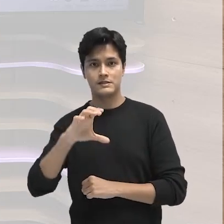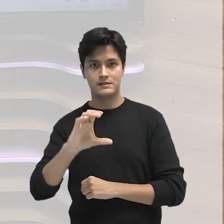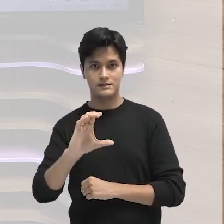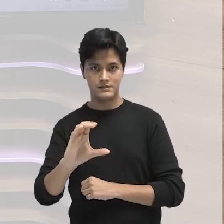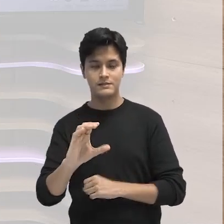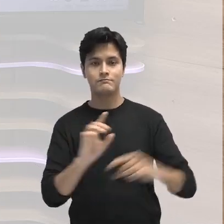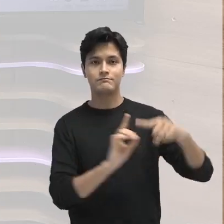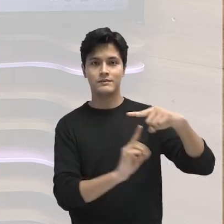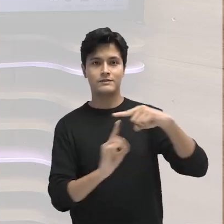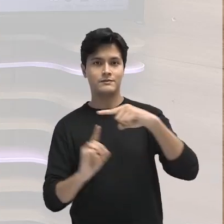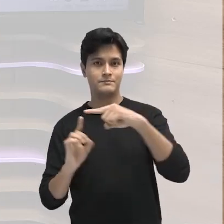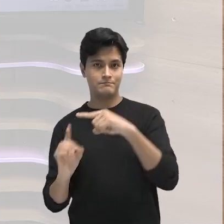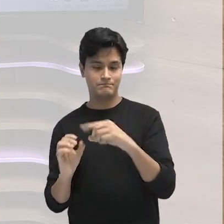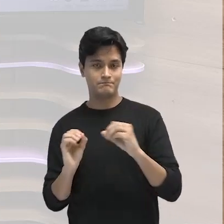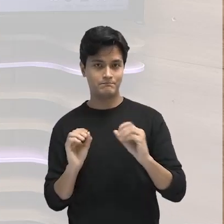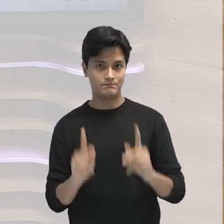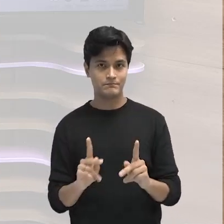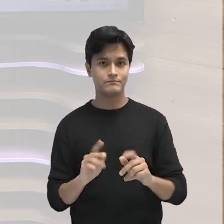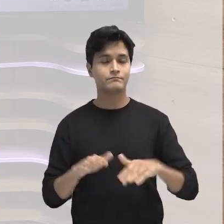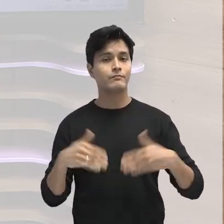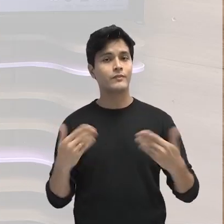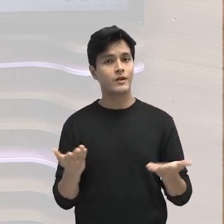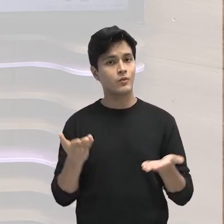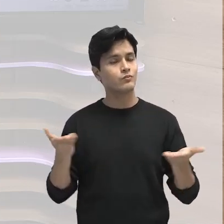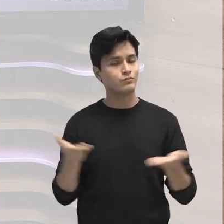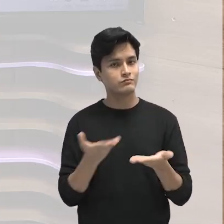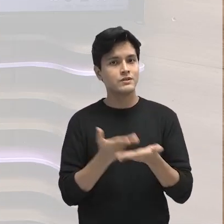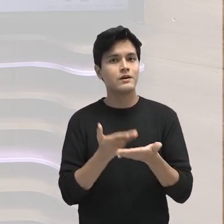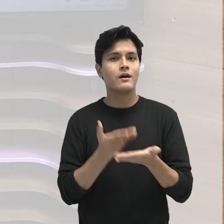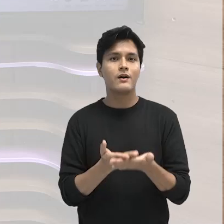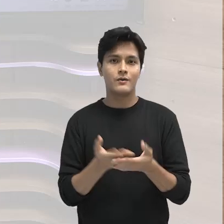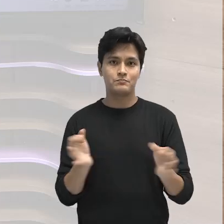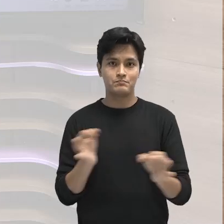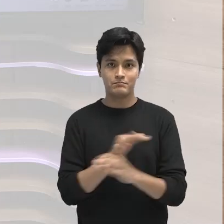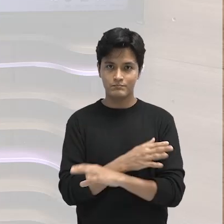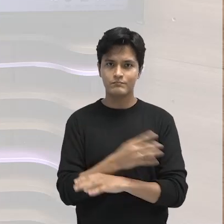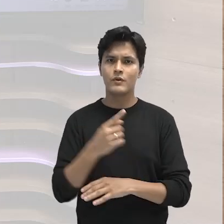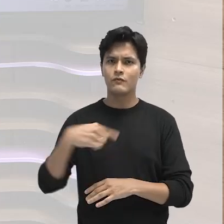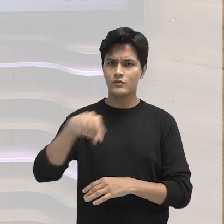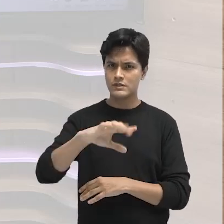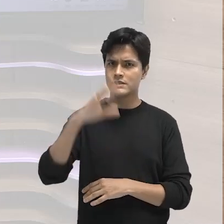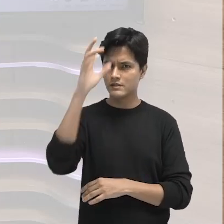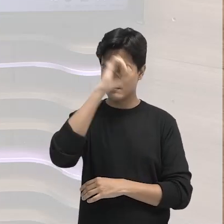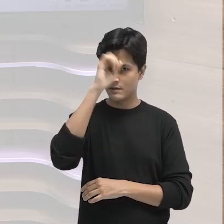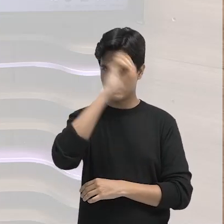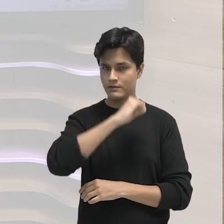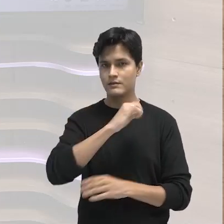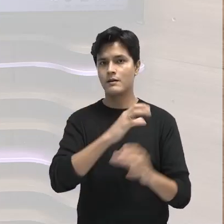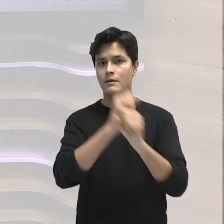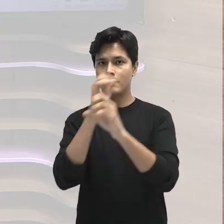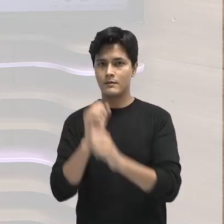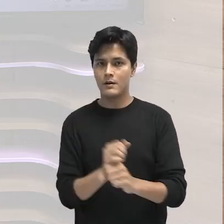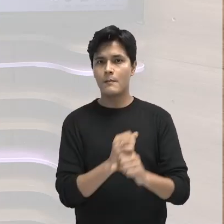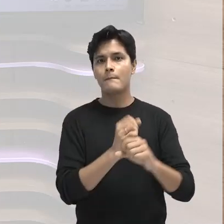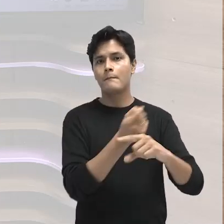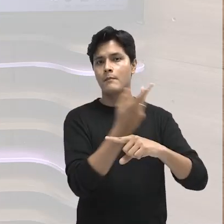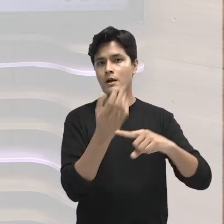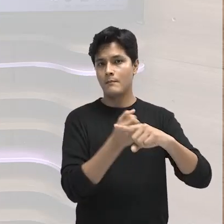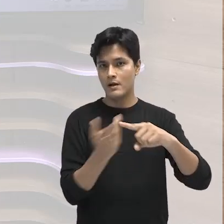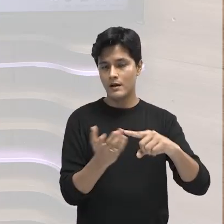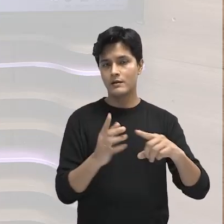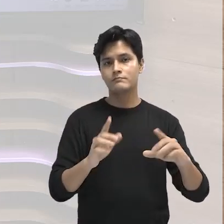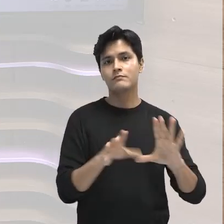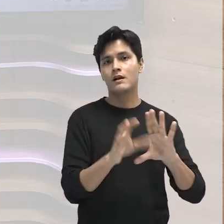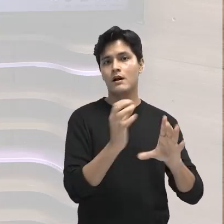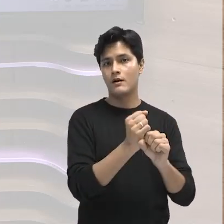os denominadores, tá bom? Então, essa foi a nossa aula, onde você verificou aqui operações de adições e subtrações com